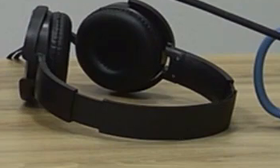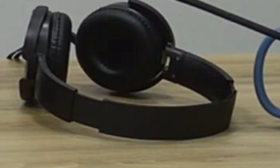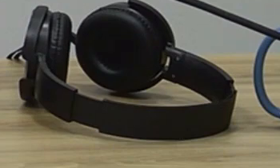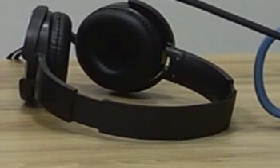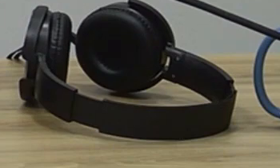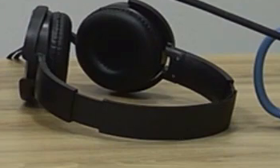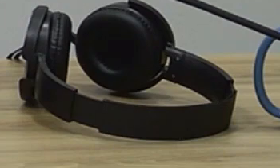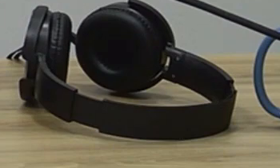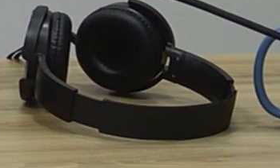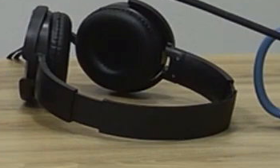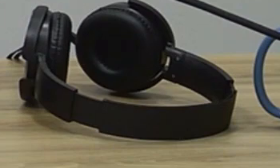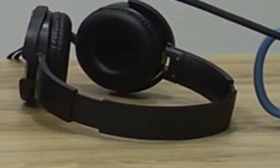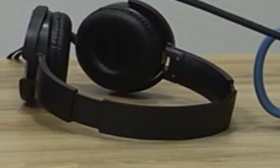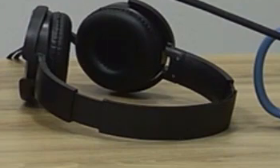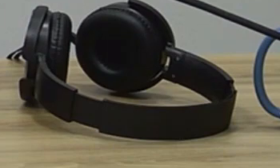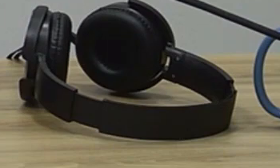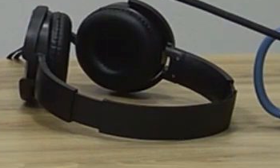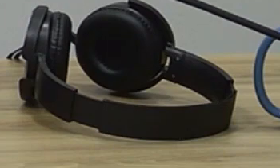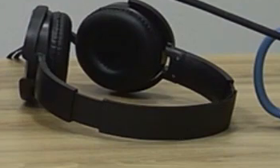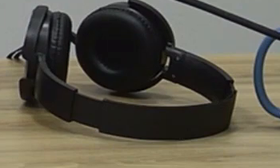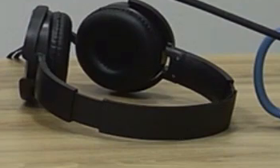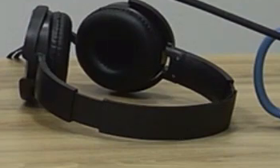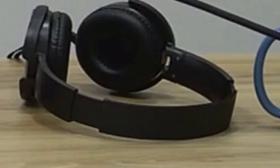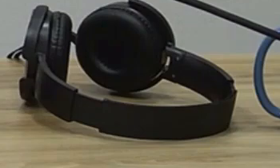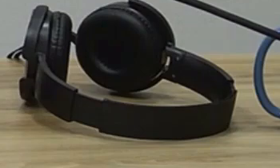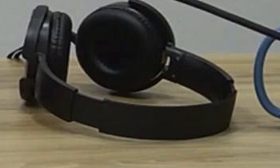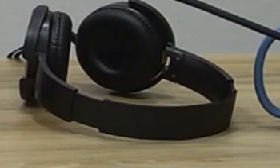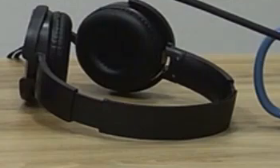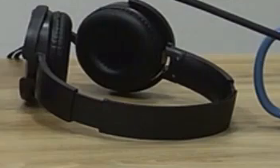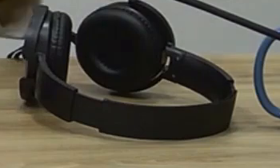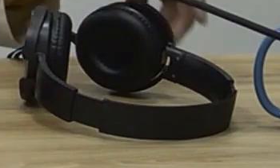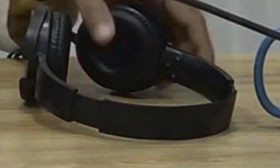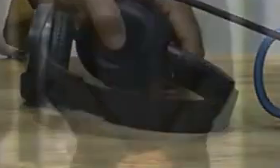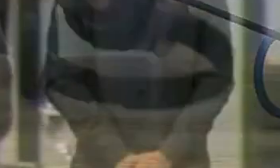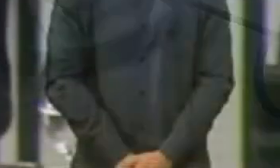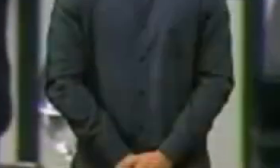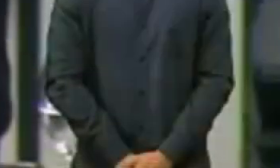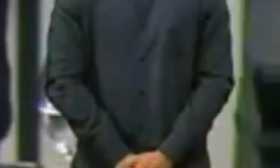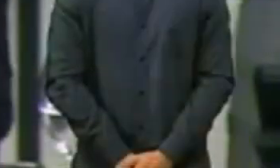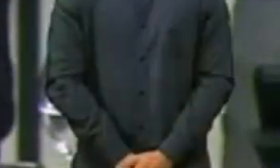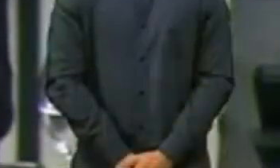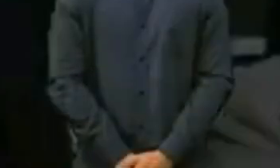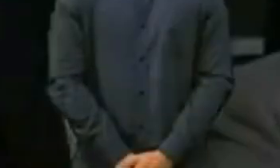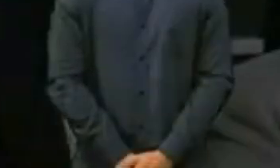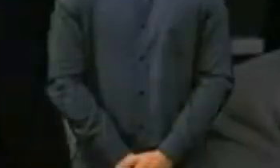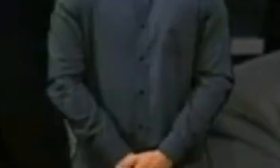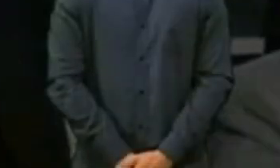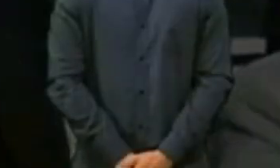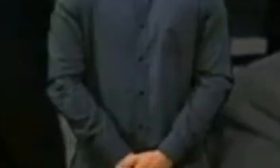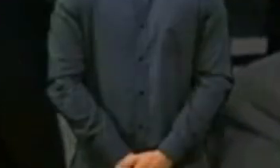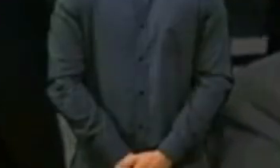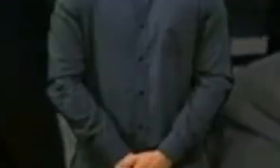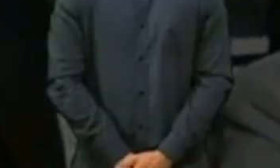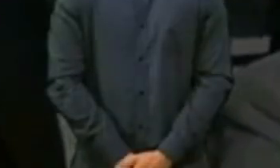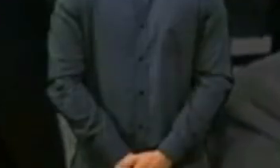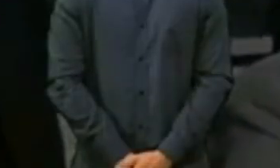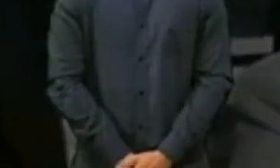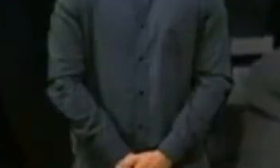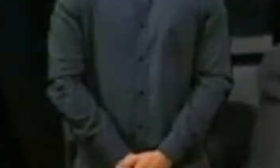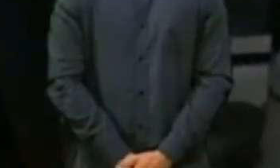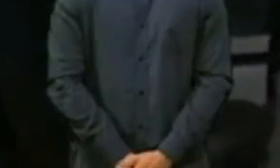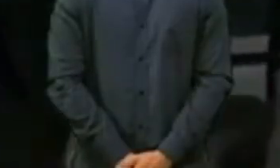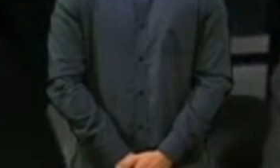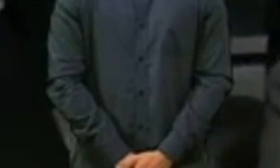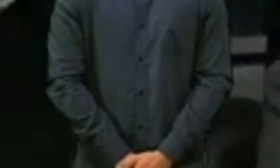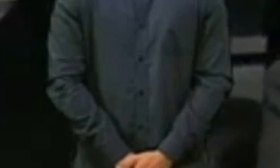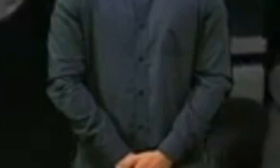Vamos ouvir parte do que disse o deputado Sargento Reginaldo. Presidente, para justificar, porque o deputado Daniel disse que